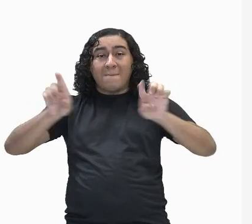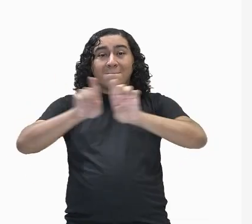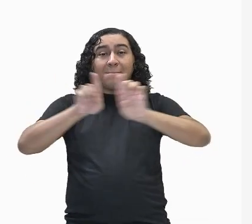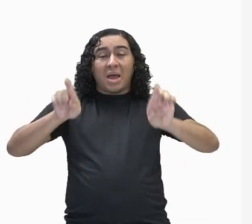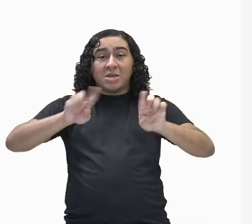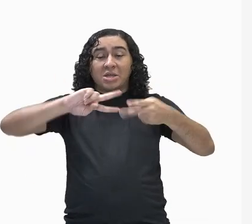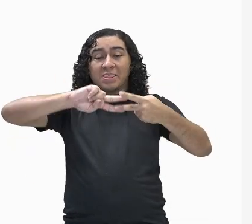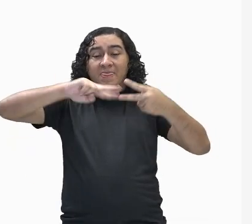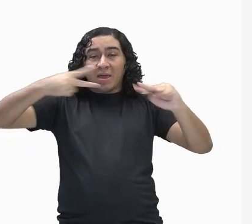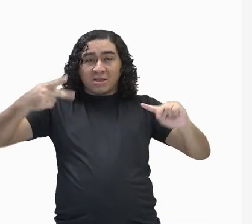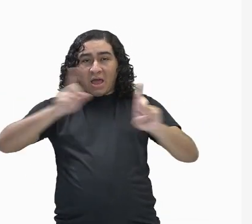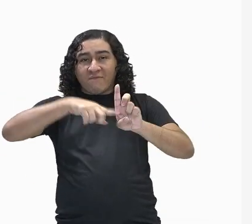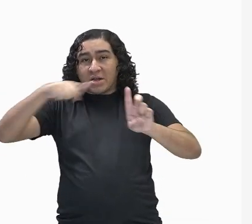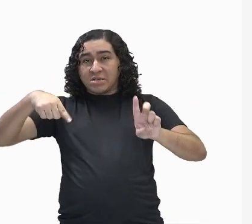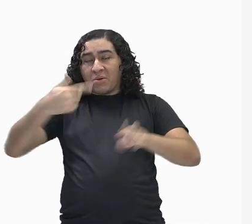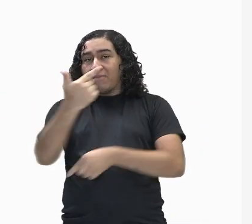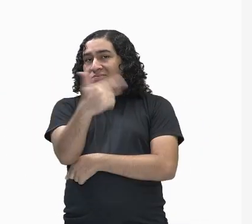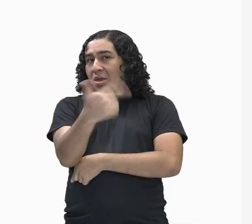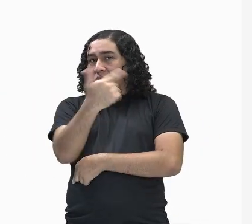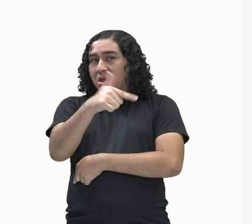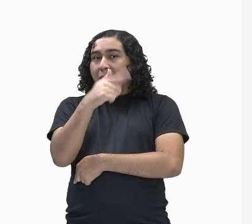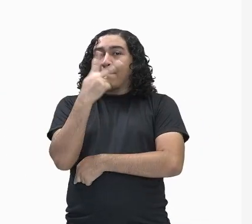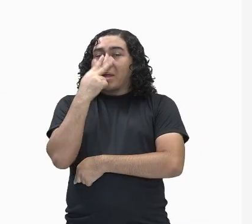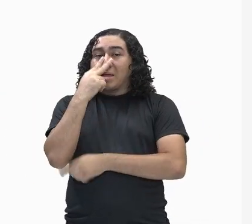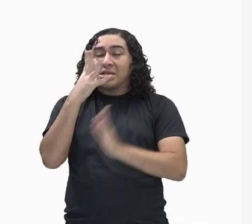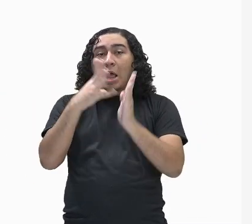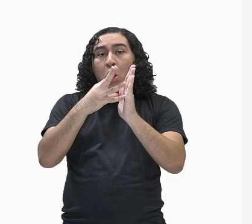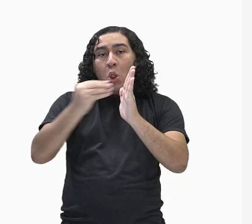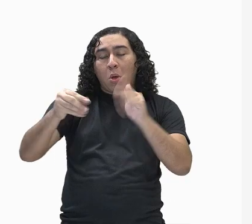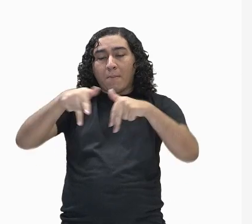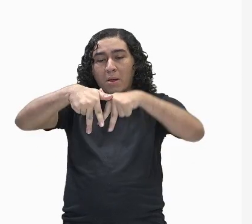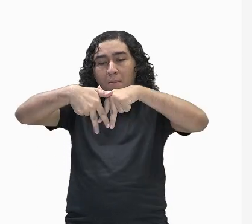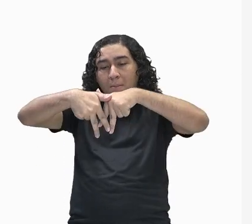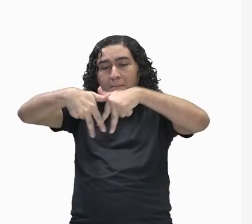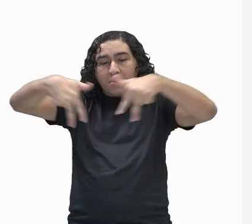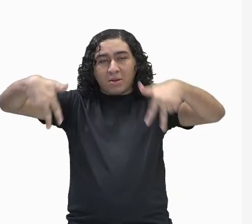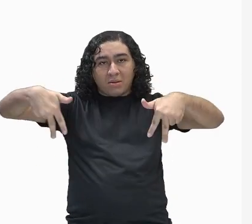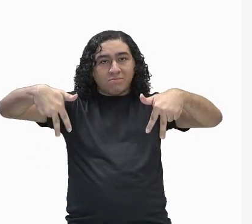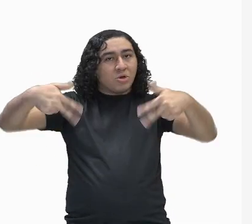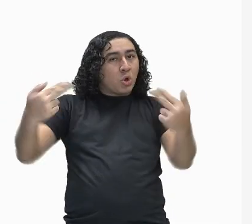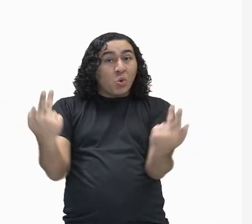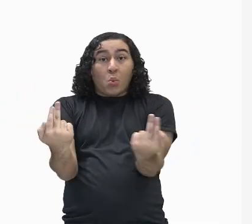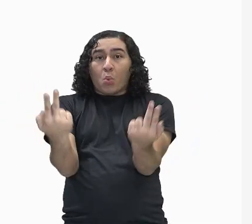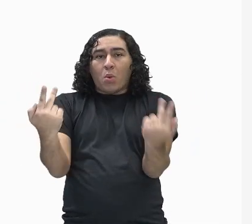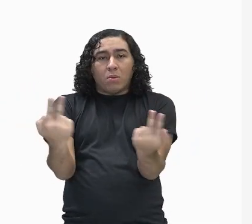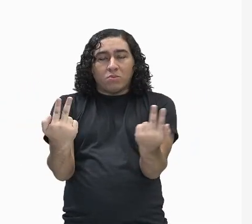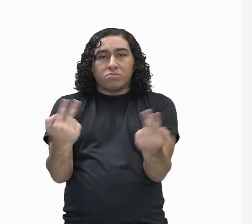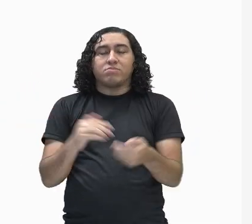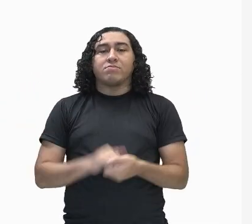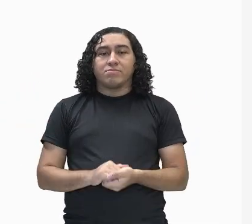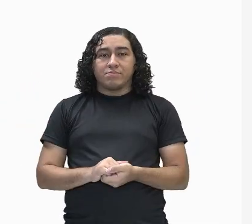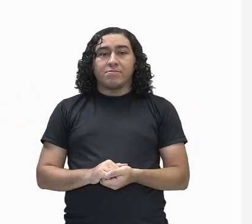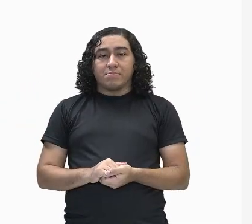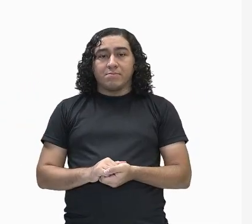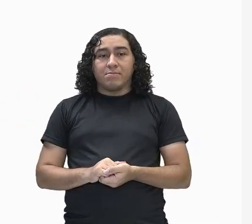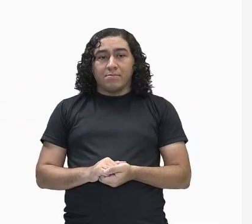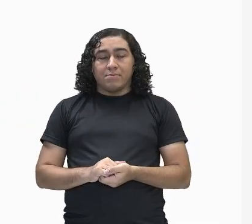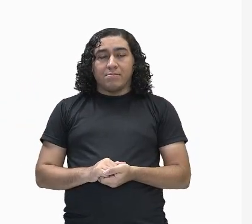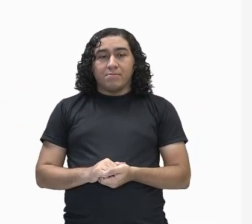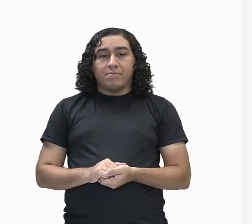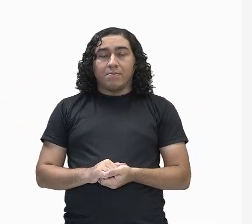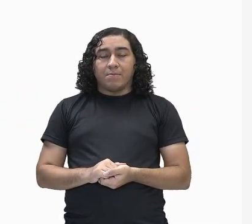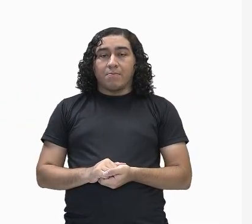gen genética ela forma como se fosse Clones cópias mesmo do material genético né então a gente vai fazer essa